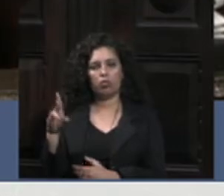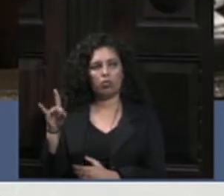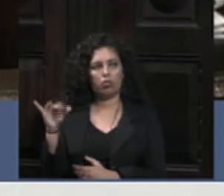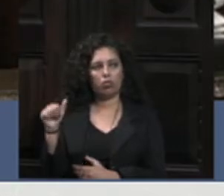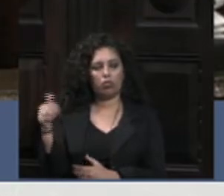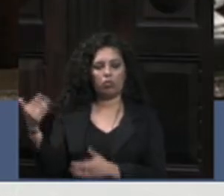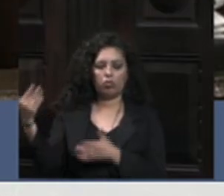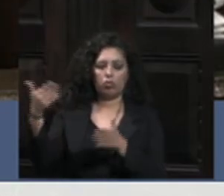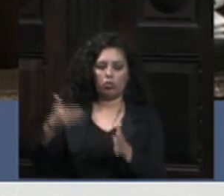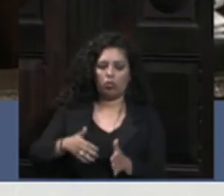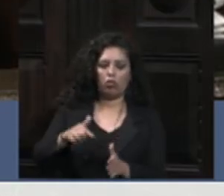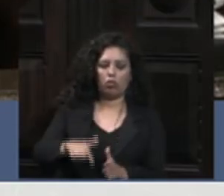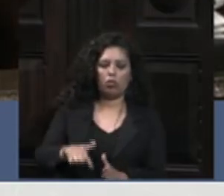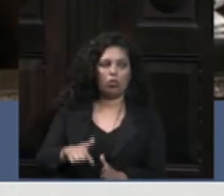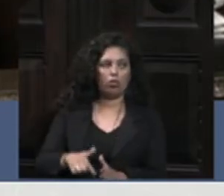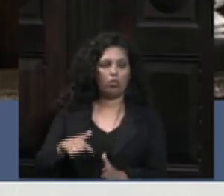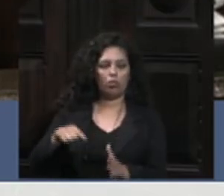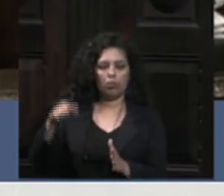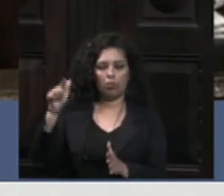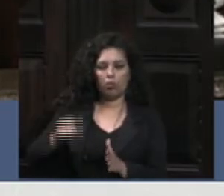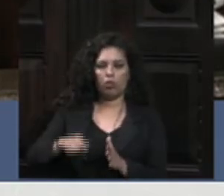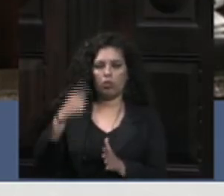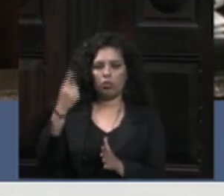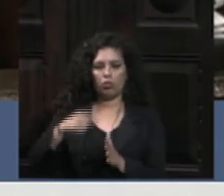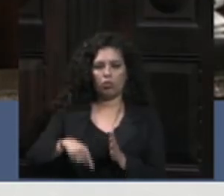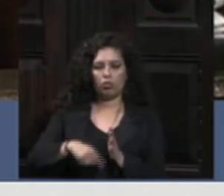aqui mais de uma vez,